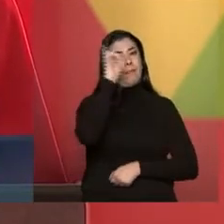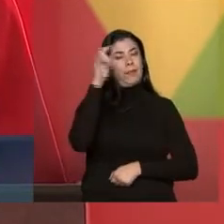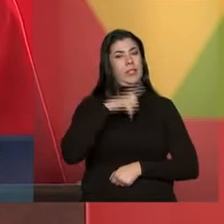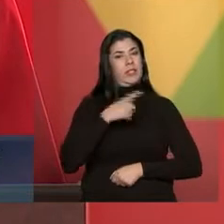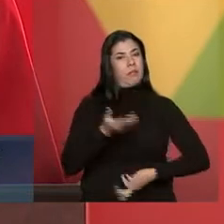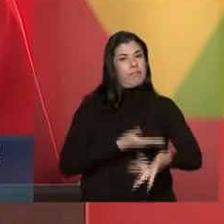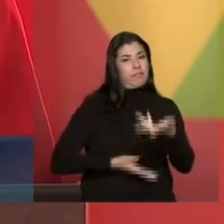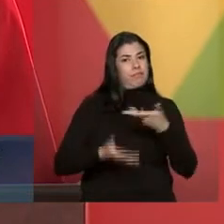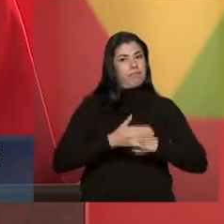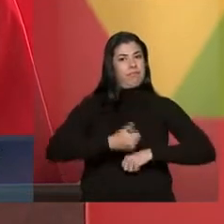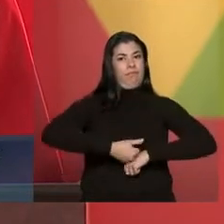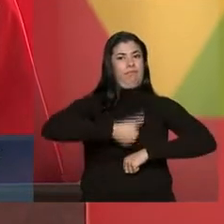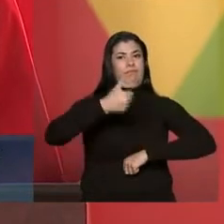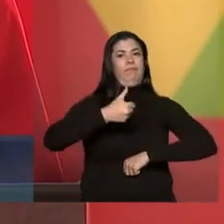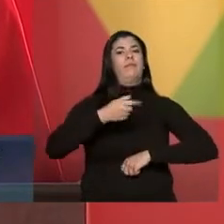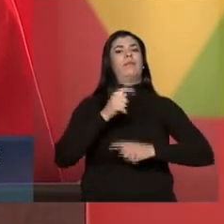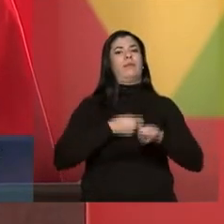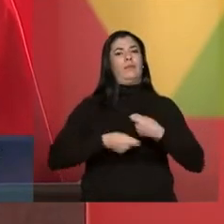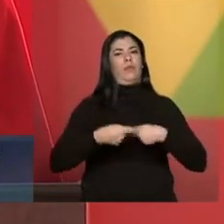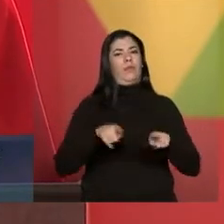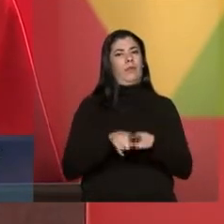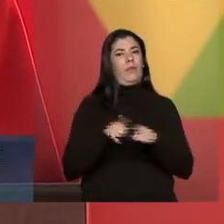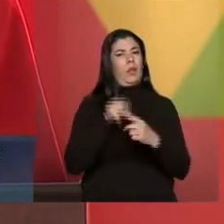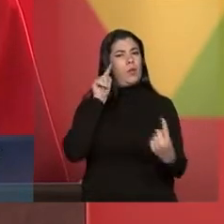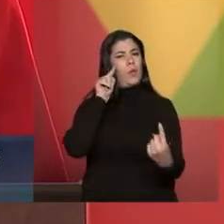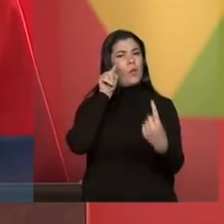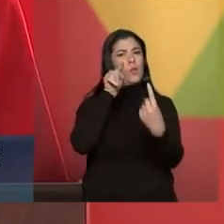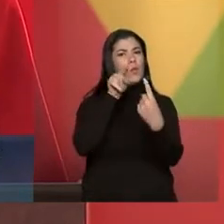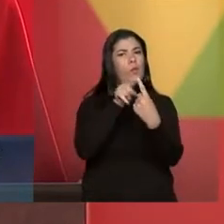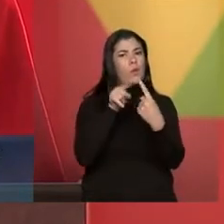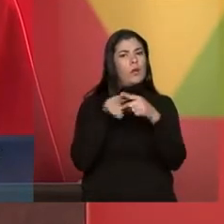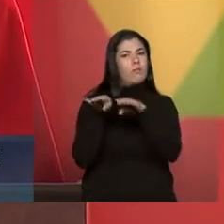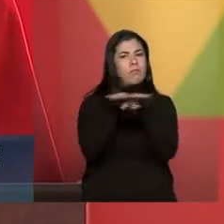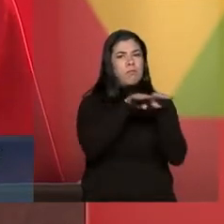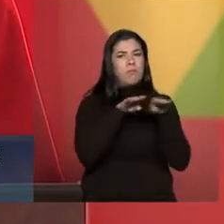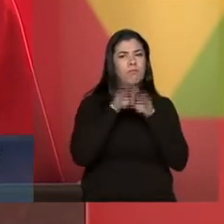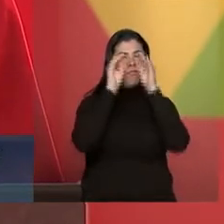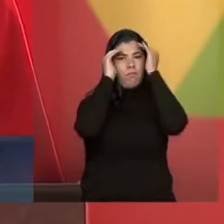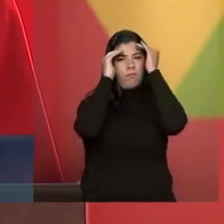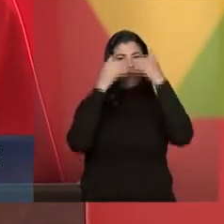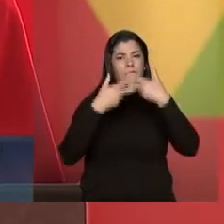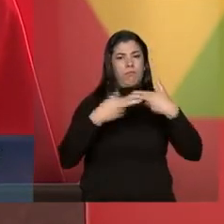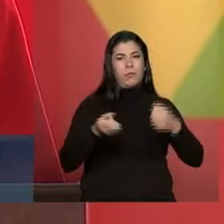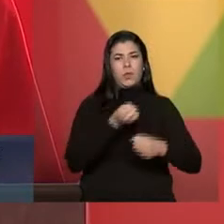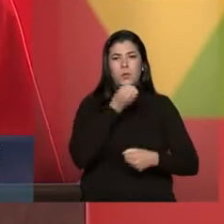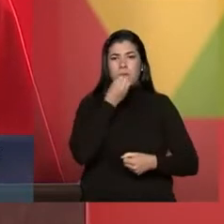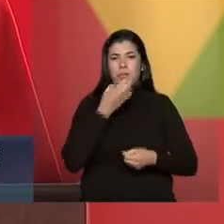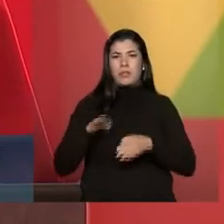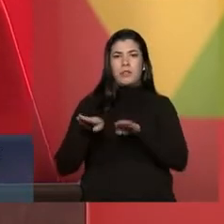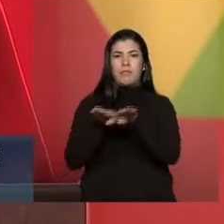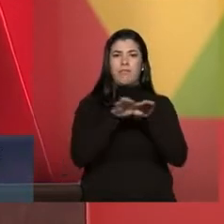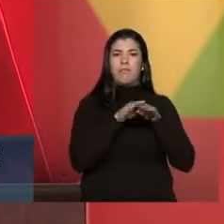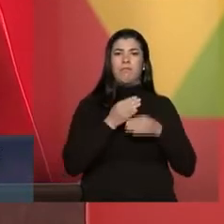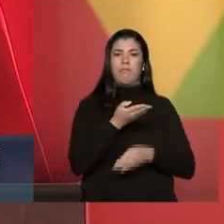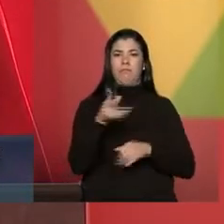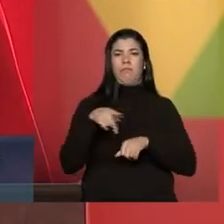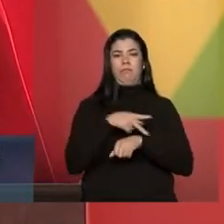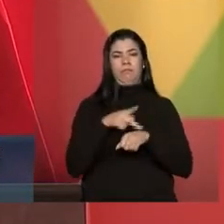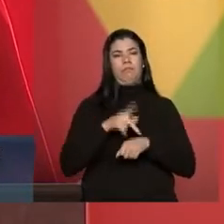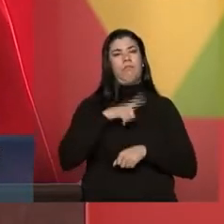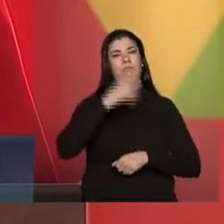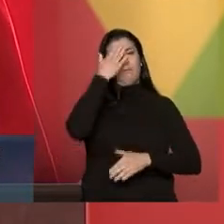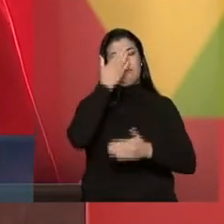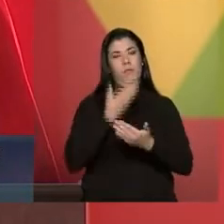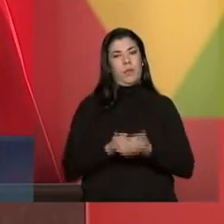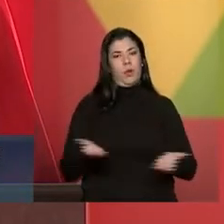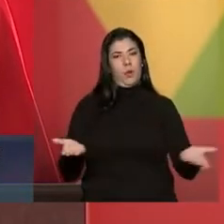econômicas, buscando sempre maior harmonia, respeito e benefícios mútuos. Tenho certeza